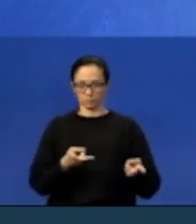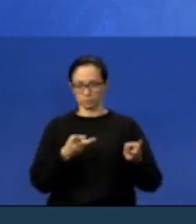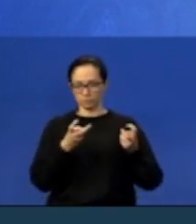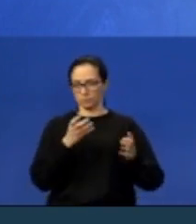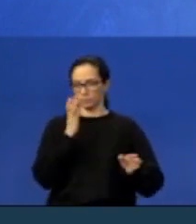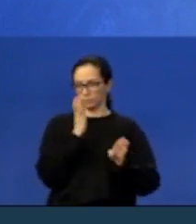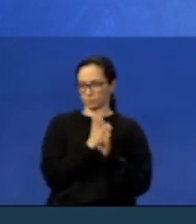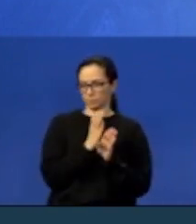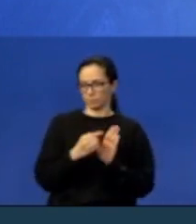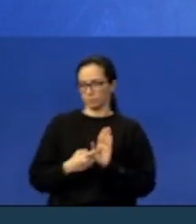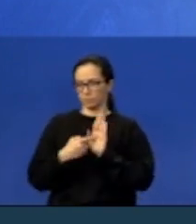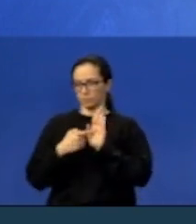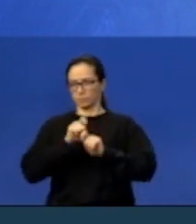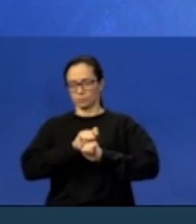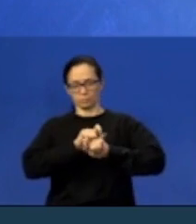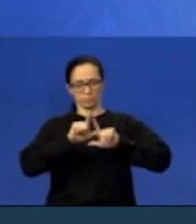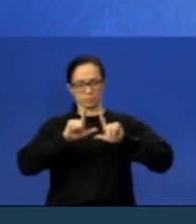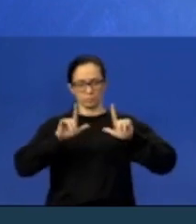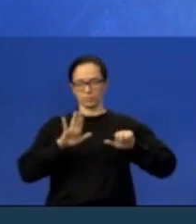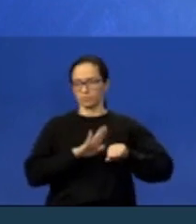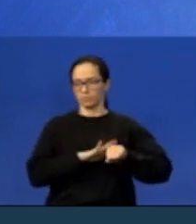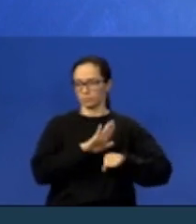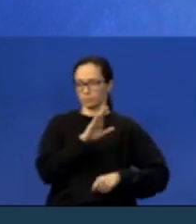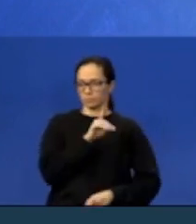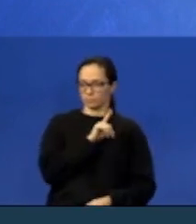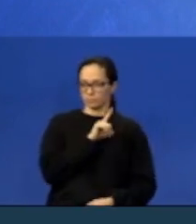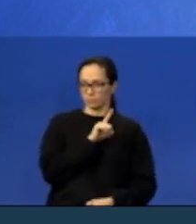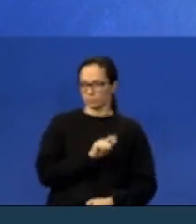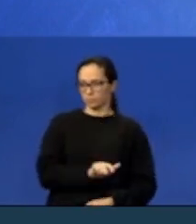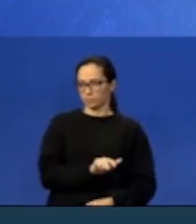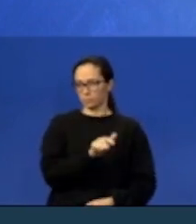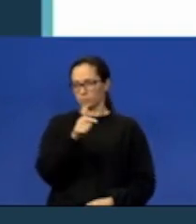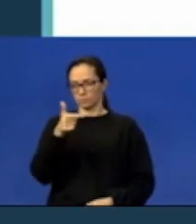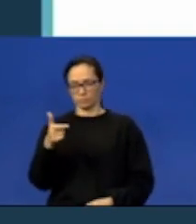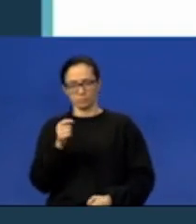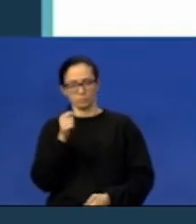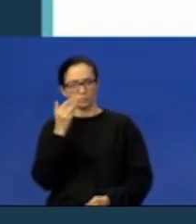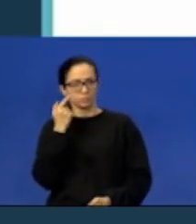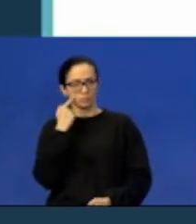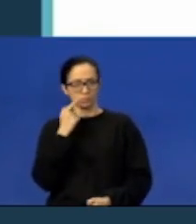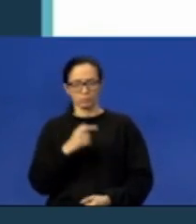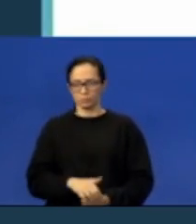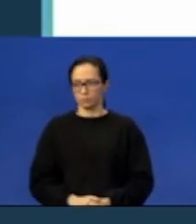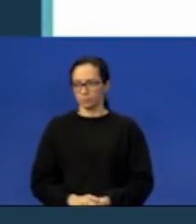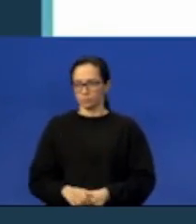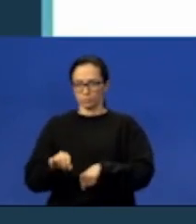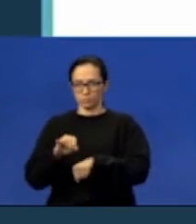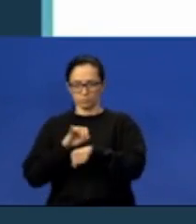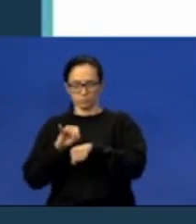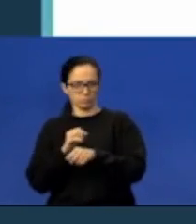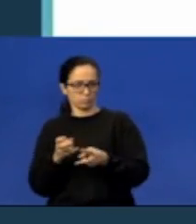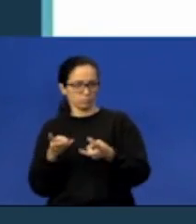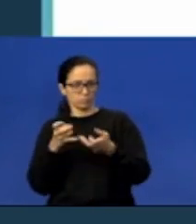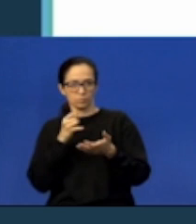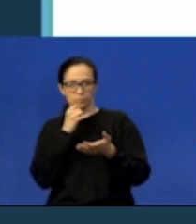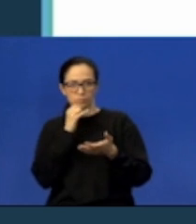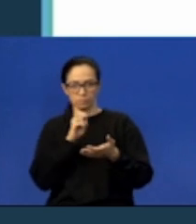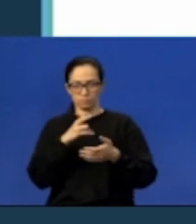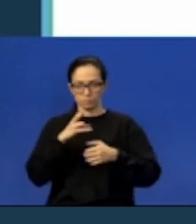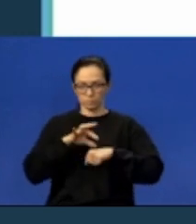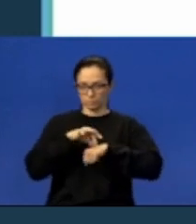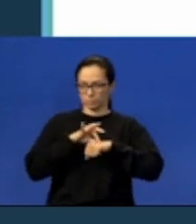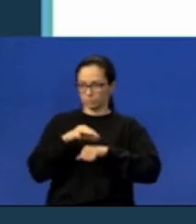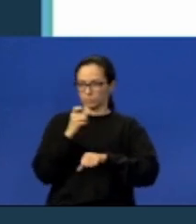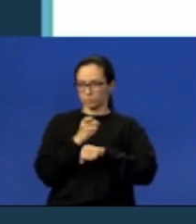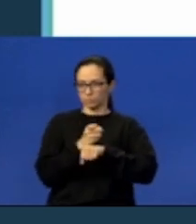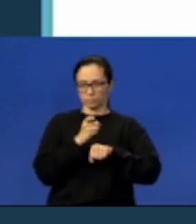revelação será então uma imagem mais clara na imagem. Já em um tecido menos denso, por exemplo, como a gordura ou o músculo,